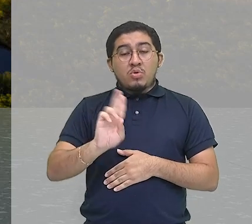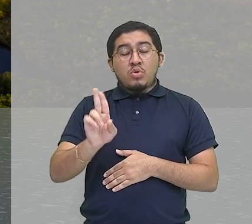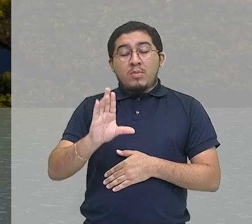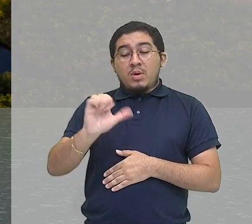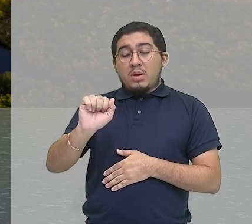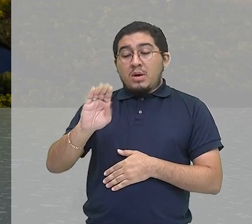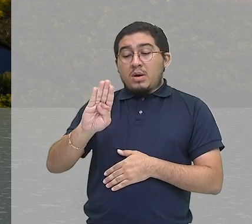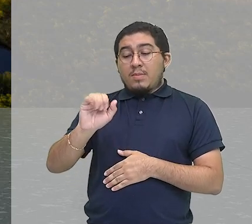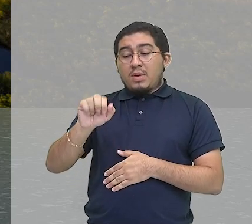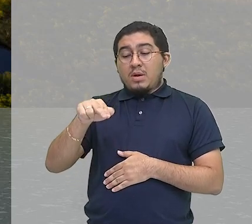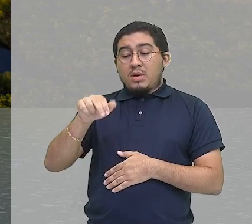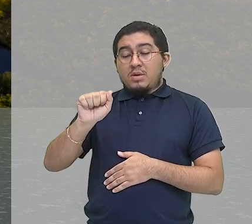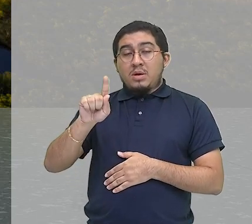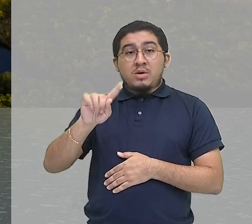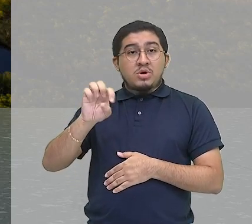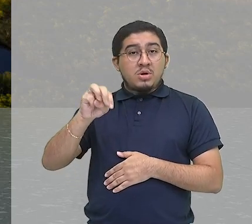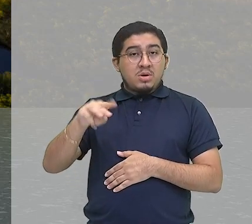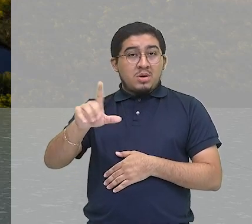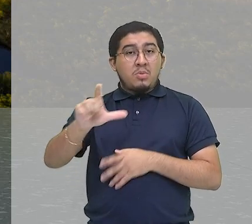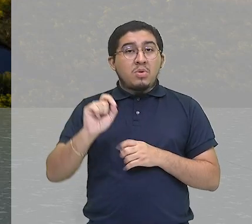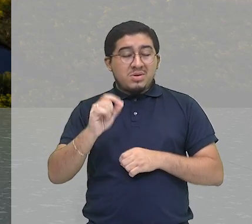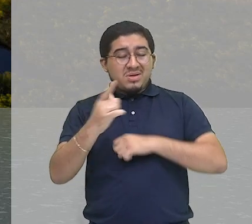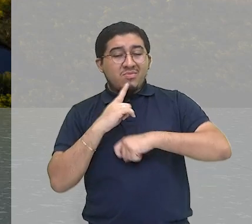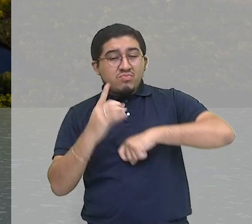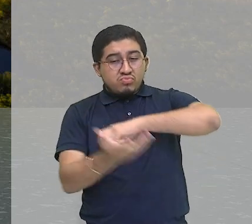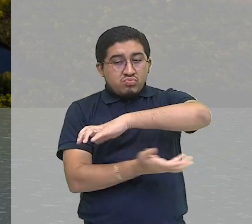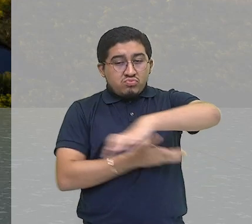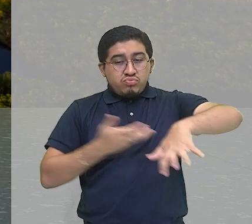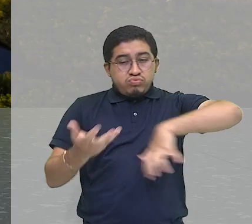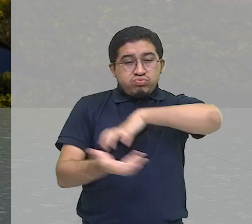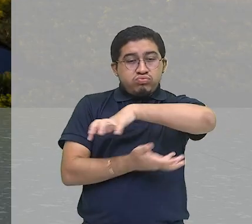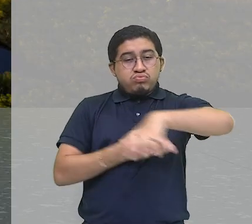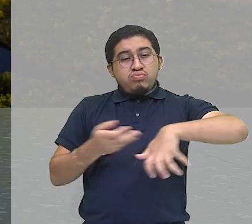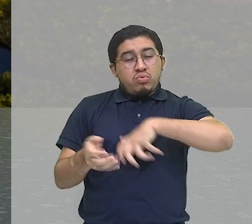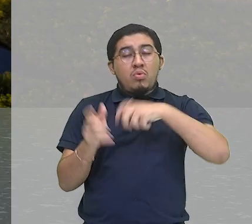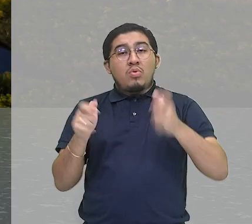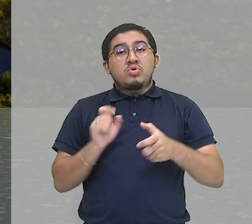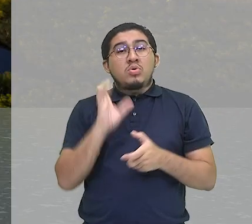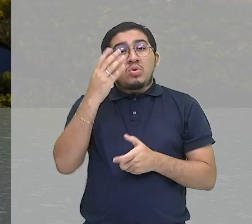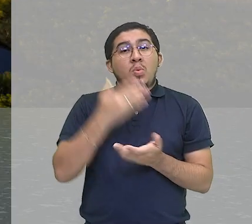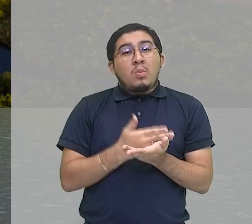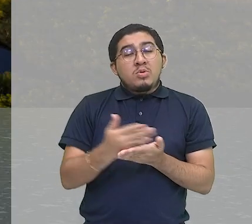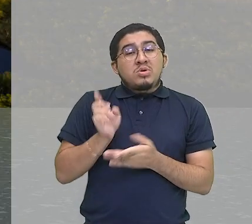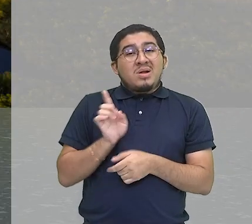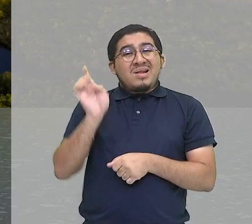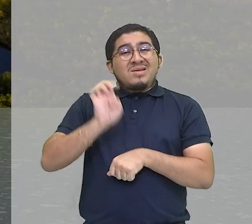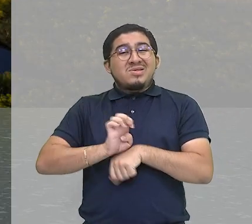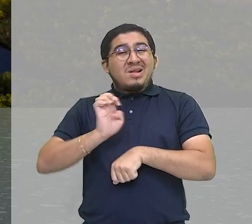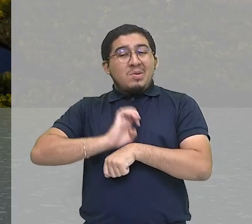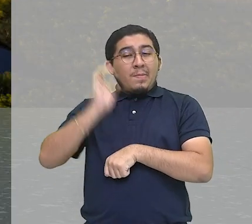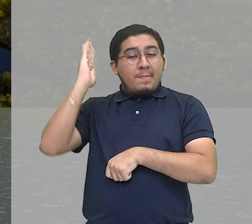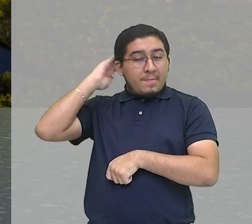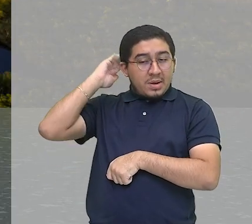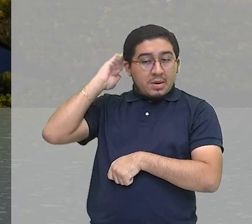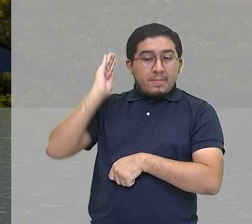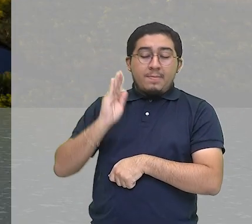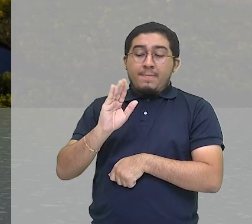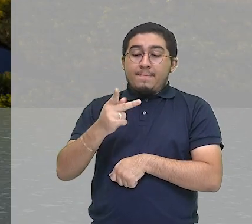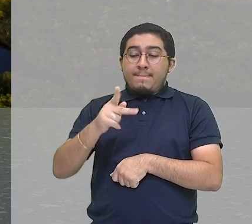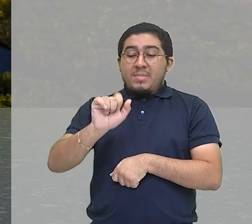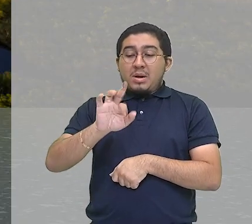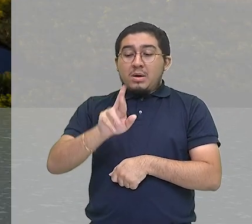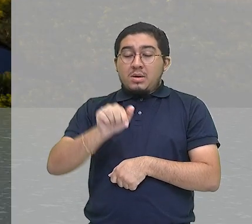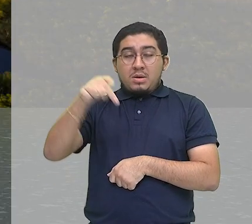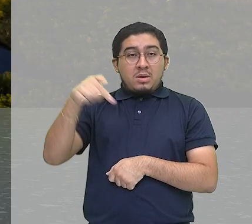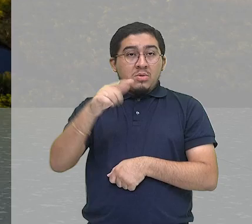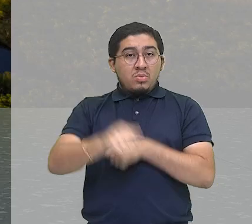Foi uma grande rebelião popular que eclodiu na província do Pará. Na época, era Grão-Pará, isso lá em